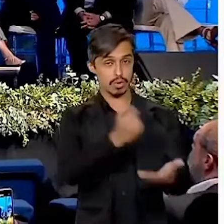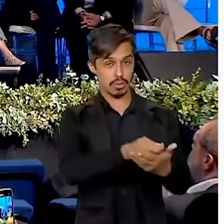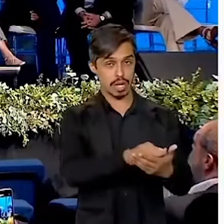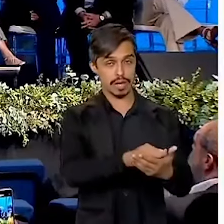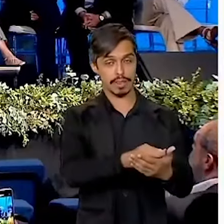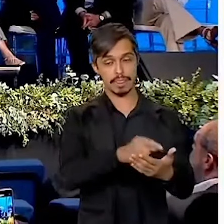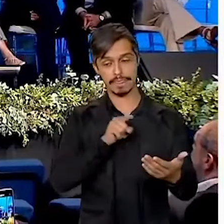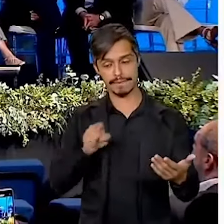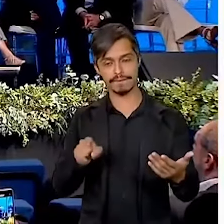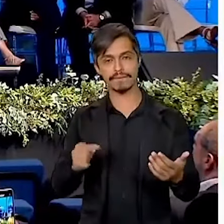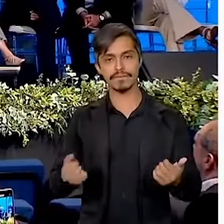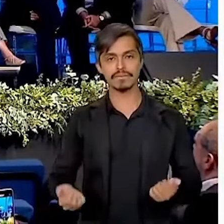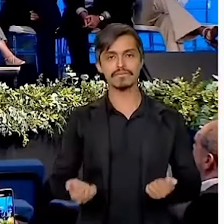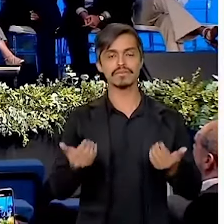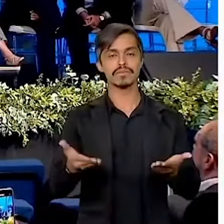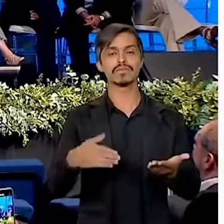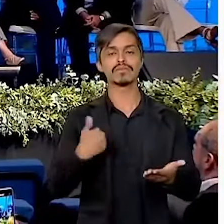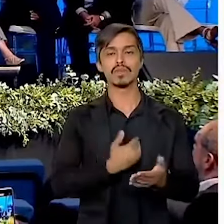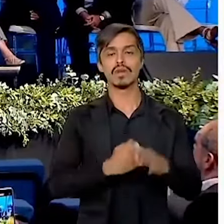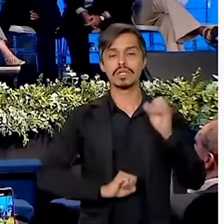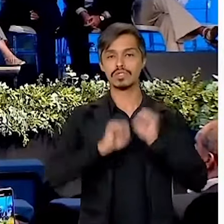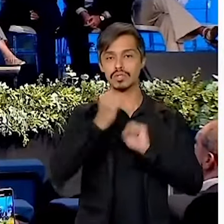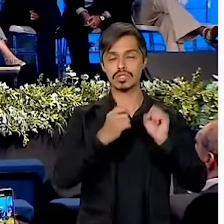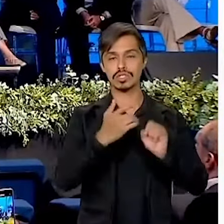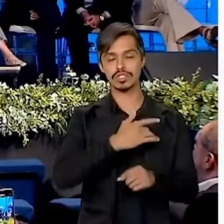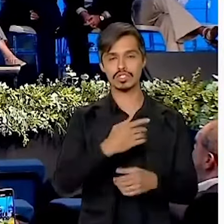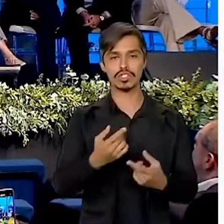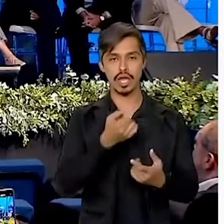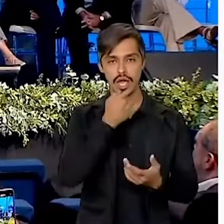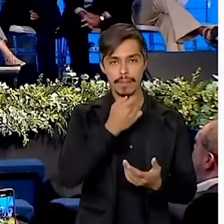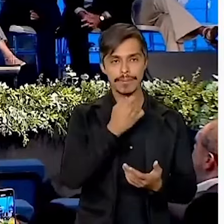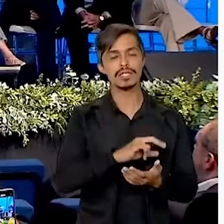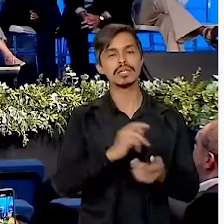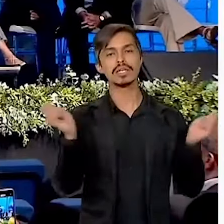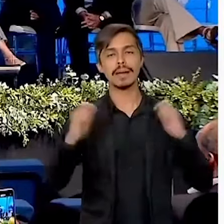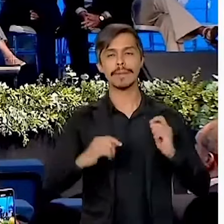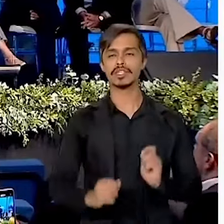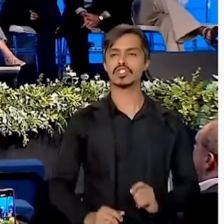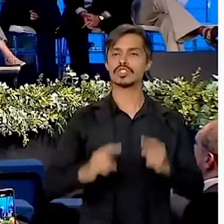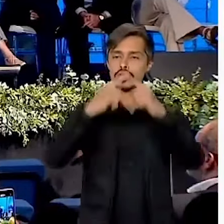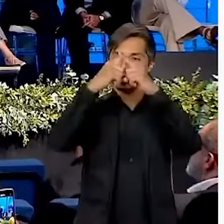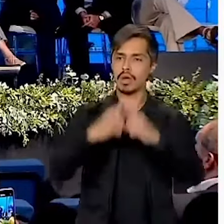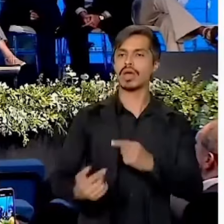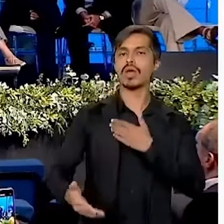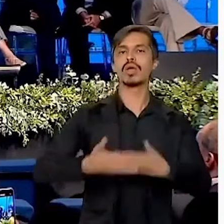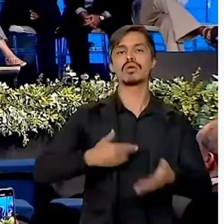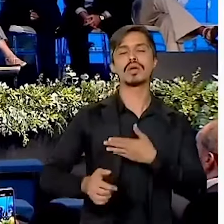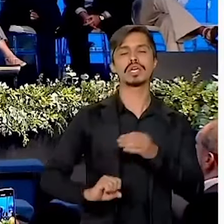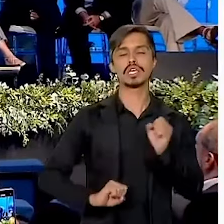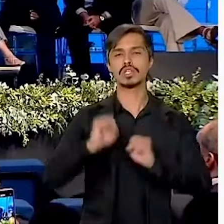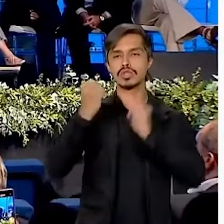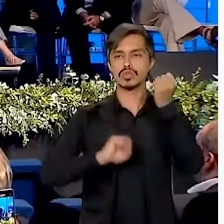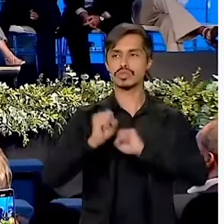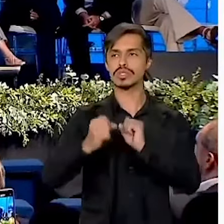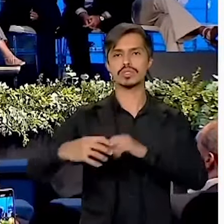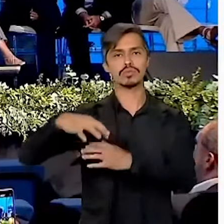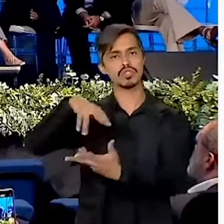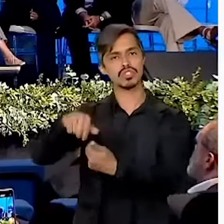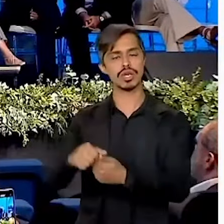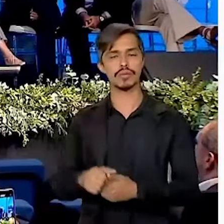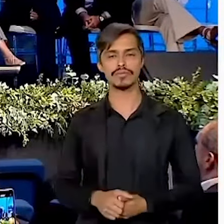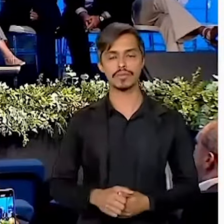vai permitir que a gente tenha uma indústria farmacêutica capaz de competir com qualquer indústria farmacêutica do mundo.